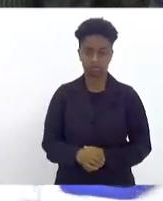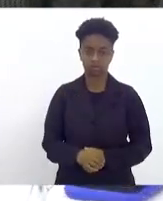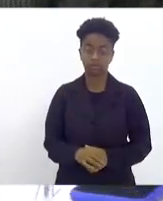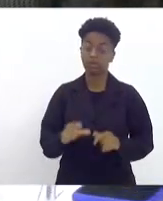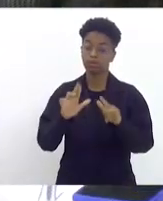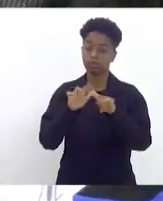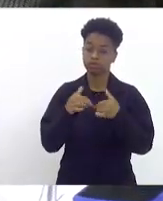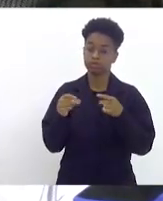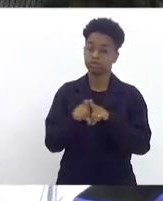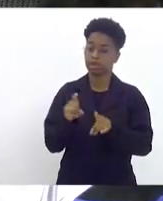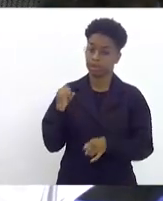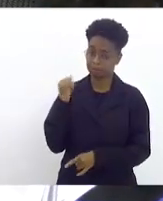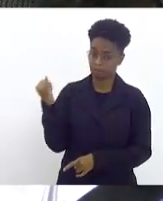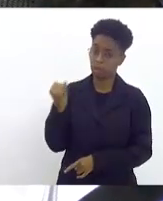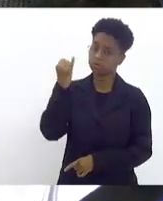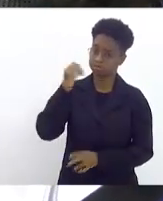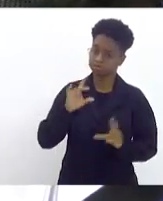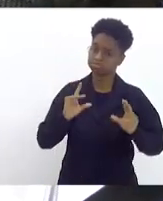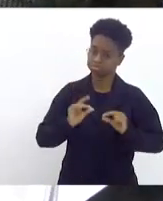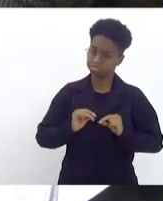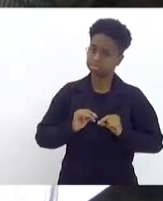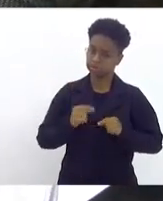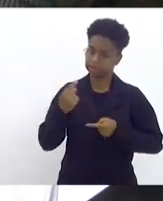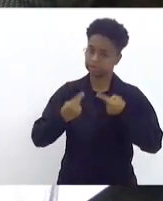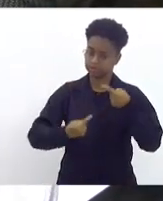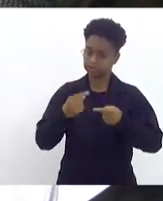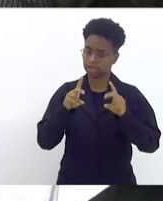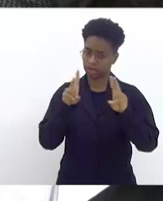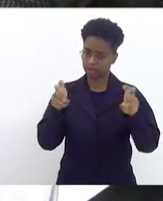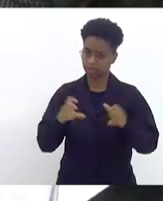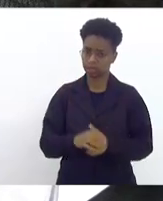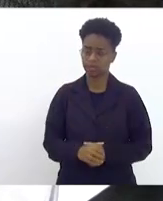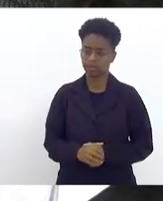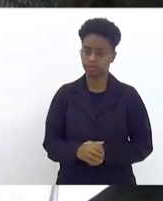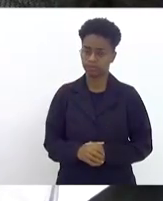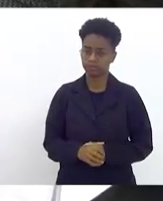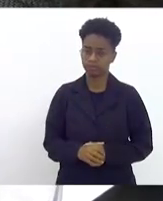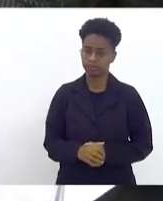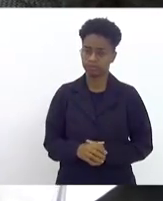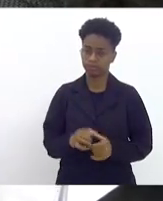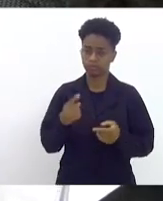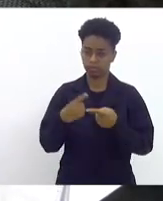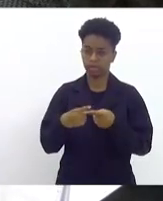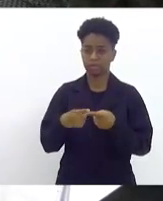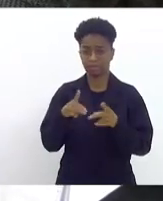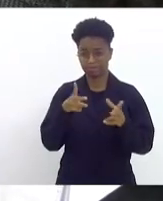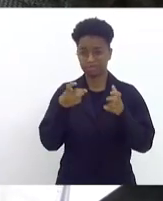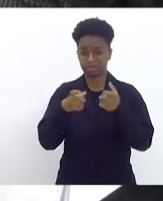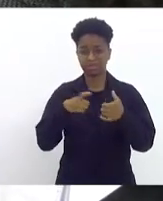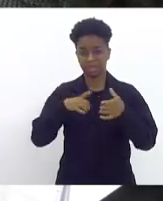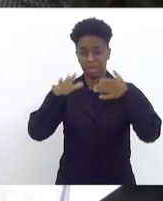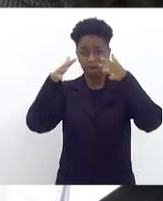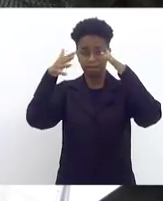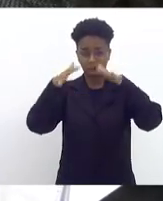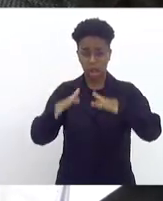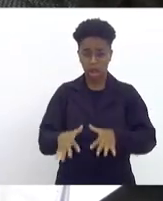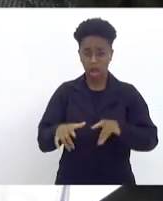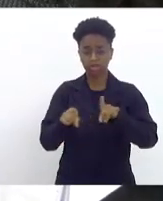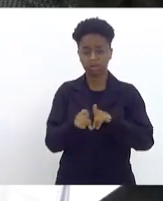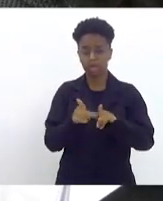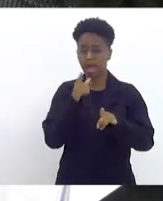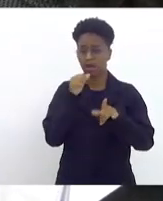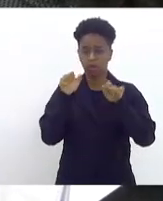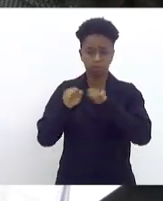pela relevância meritória da questão tendo em vista as tragédias que já aconteceram e